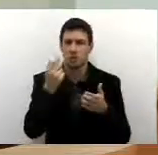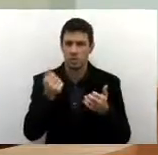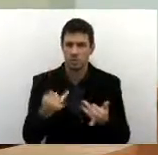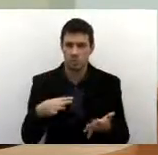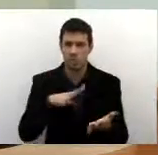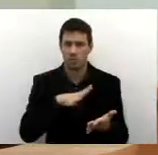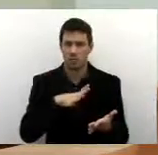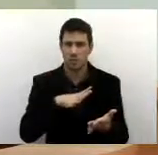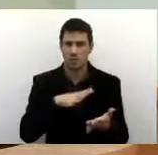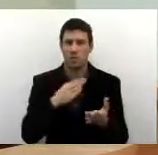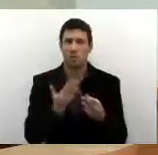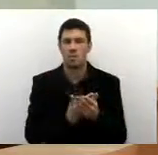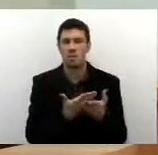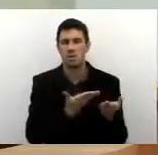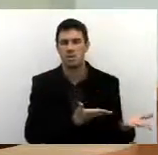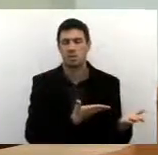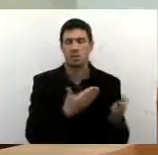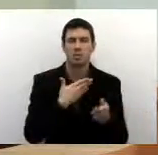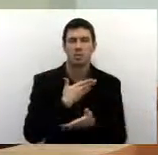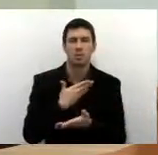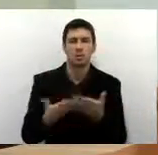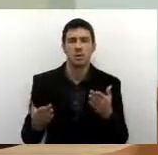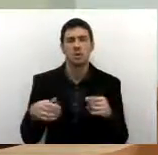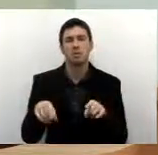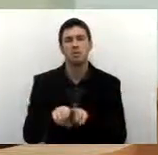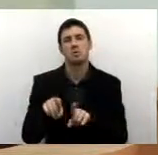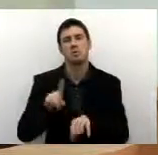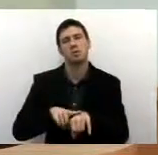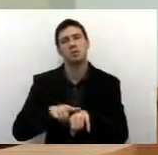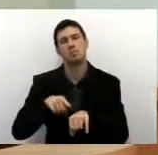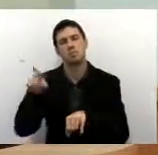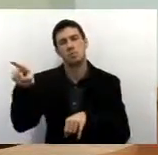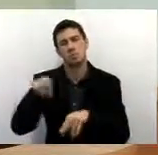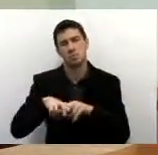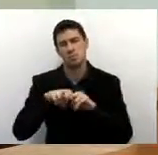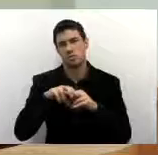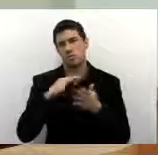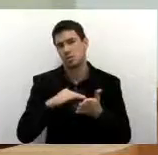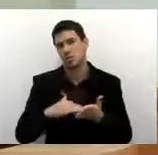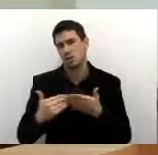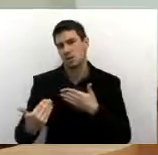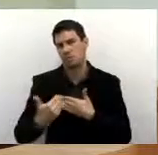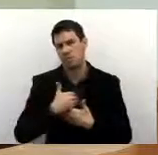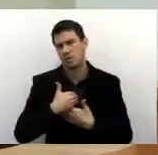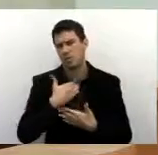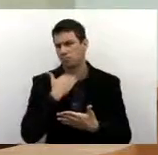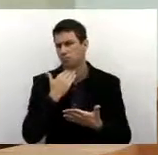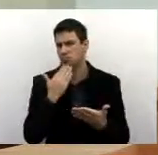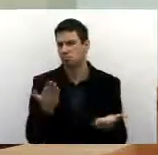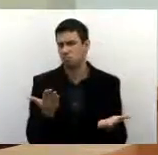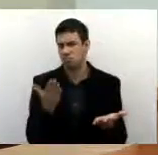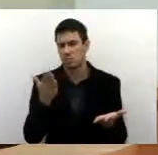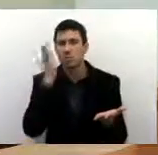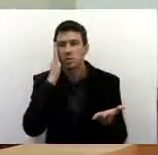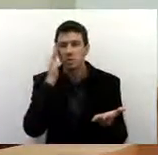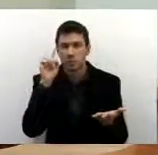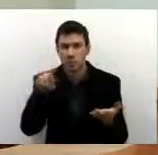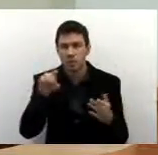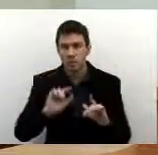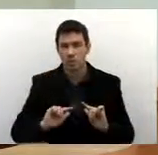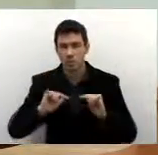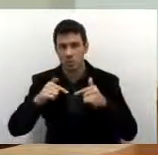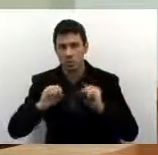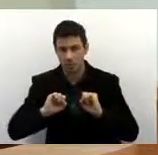município, sobre vossa pasta, perdemos o tempo lá também, porque o secretário não veio. Então, sabendo que Vossa Excelência é um grande batalhador nesse